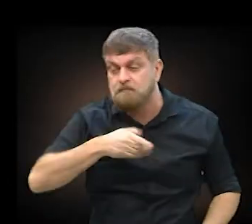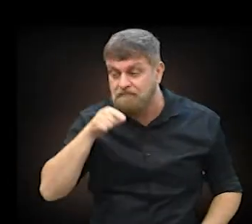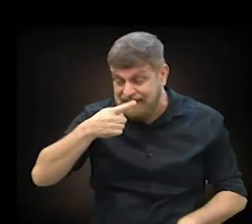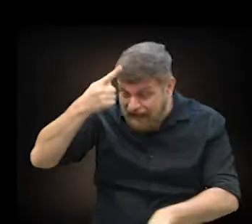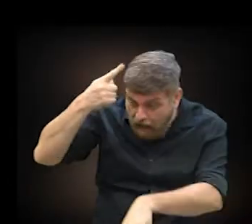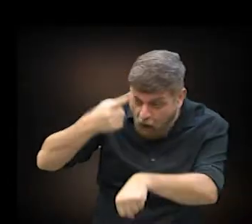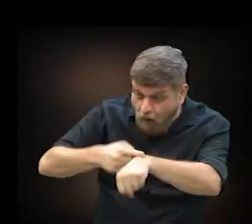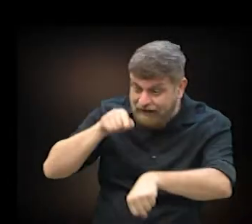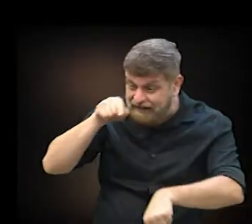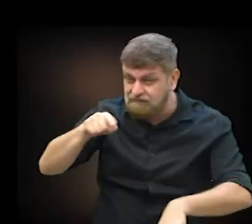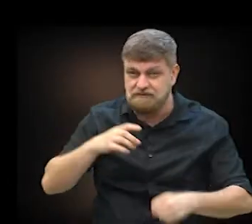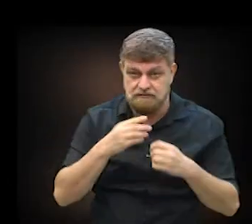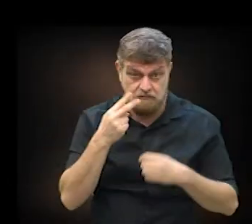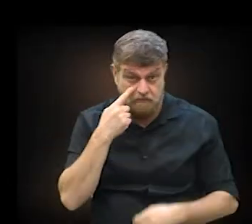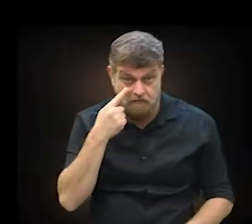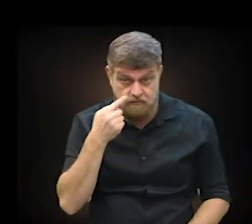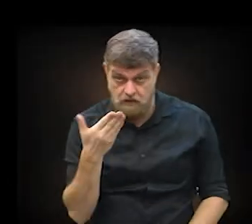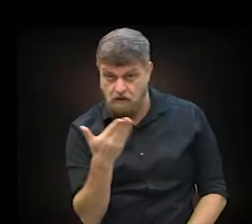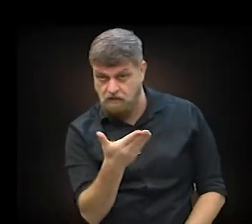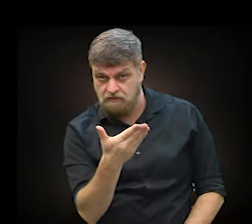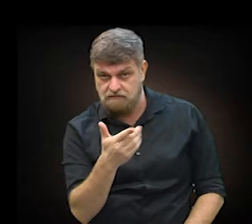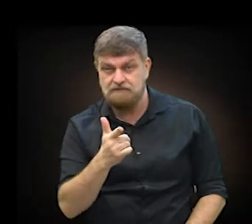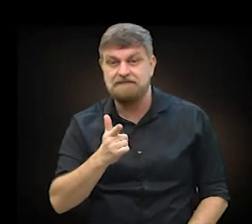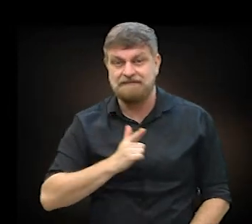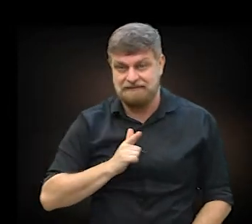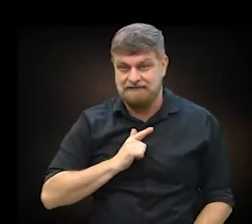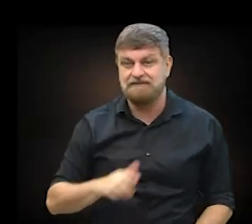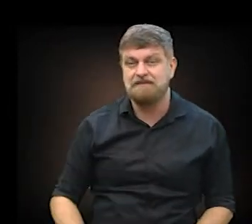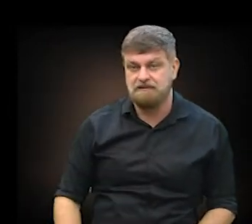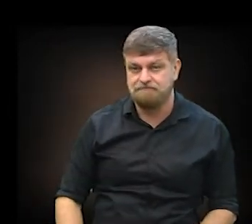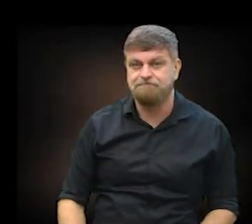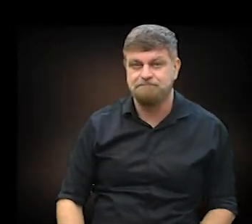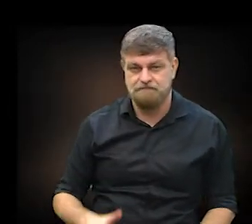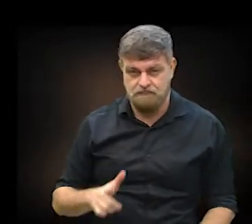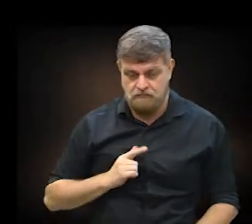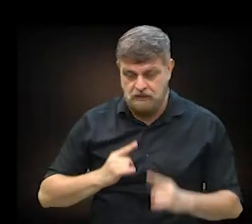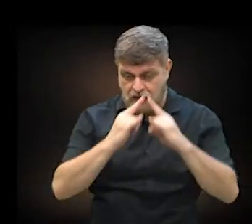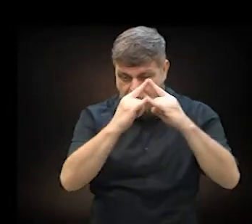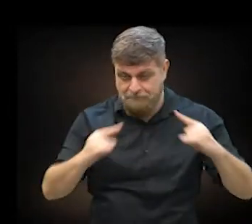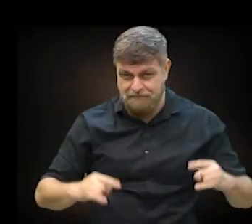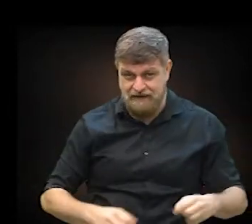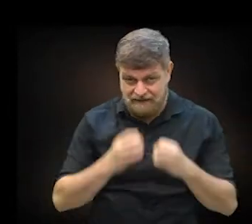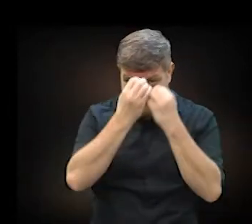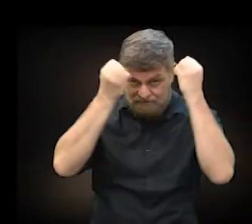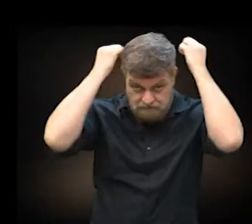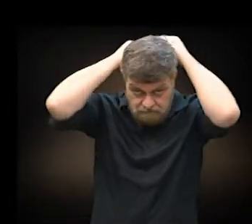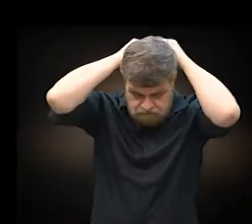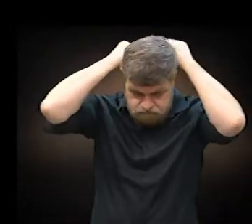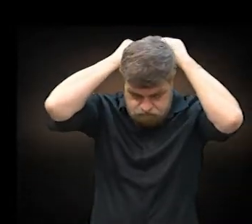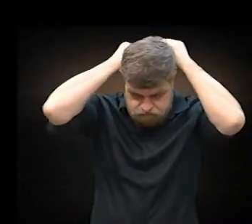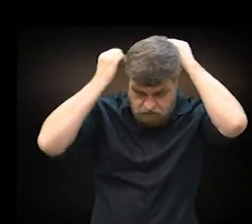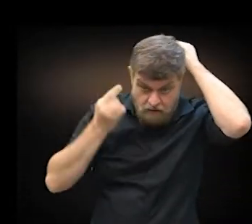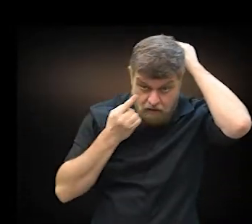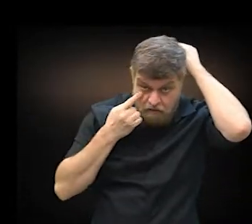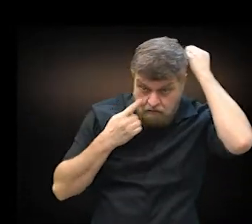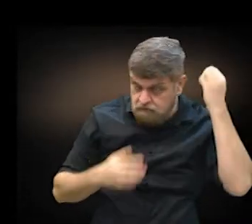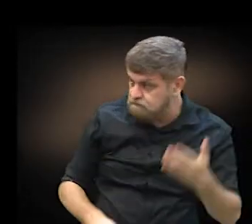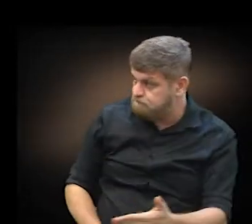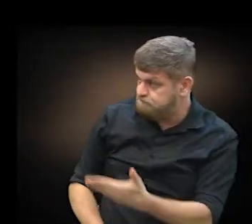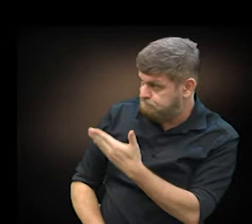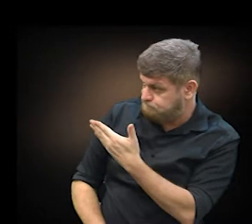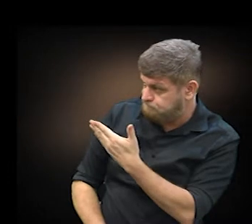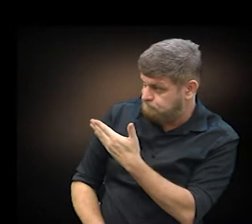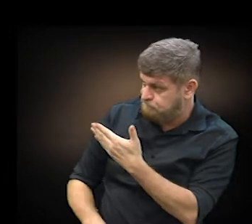você estava ali. A gente está vendo a foto neste momento, dentro da barraca e com a venda nos olhos. Então foi